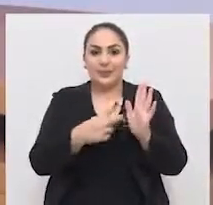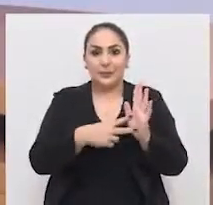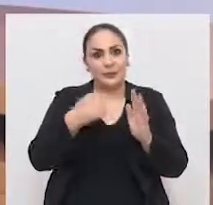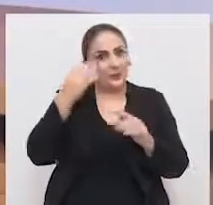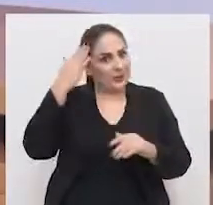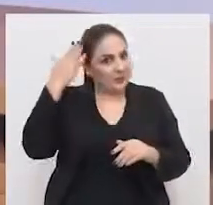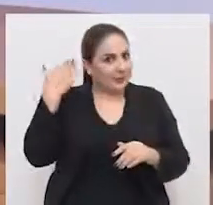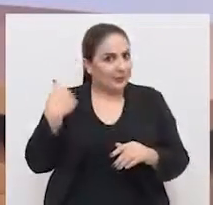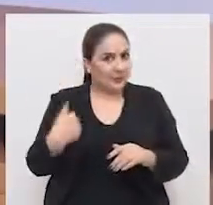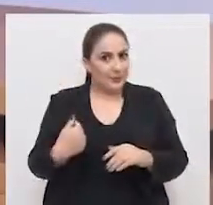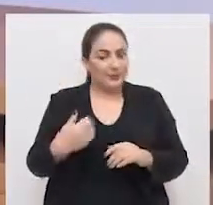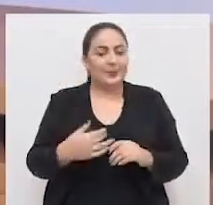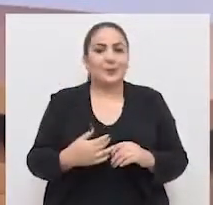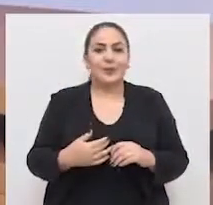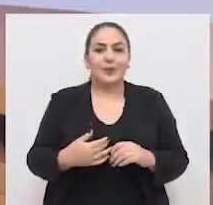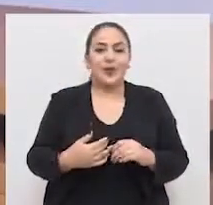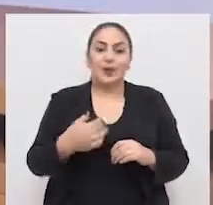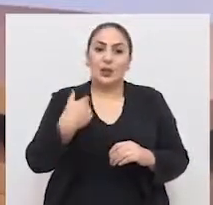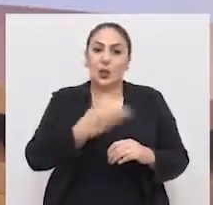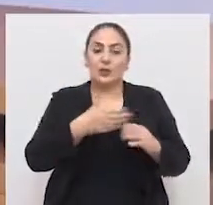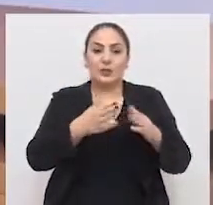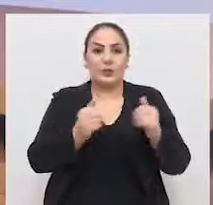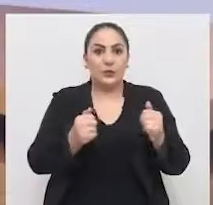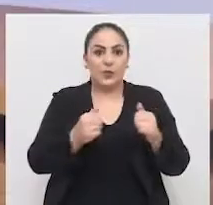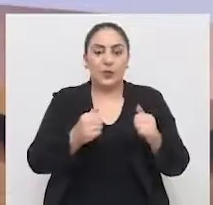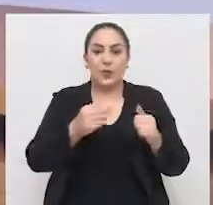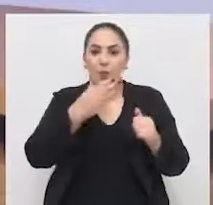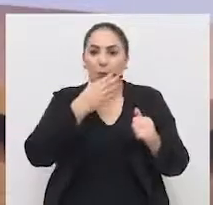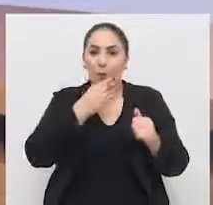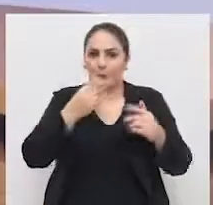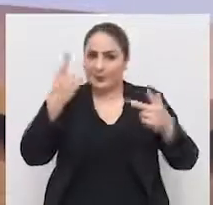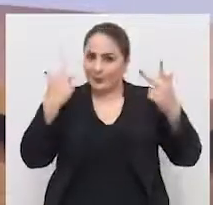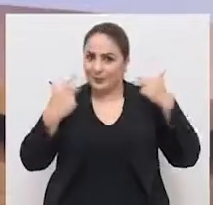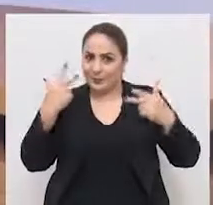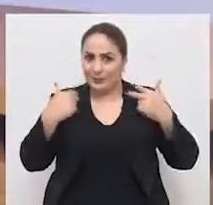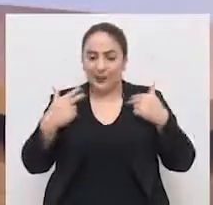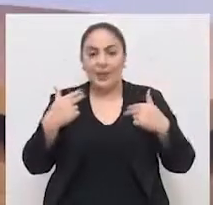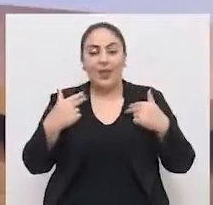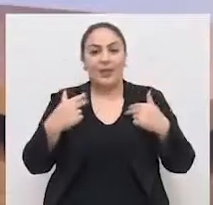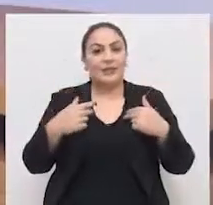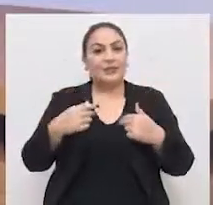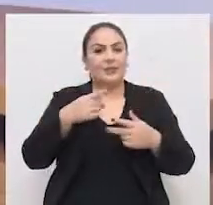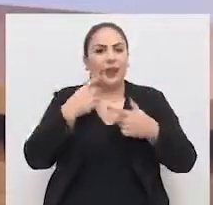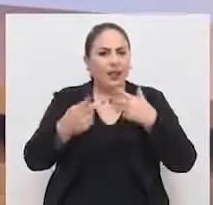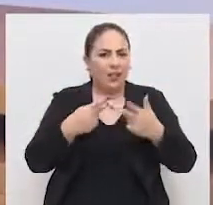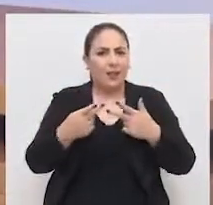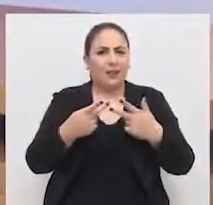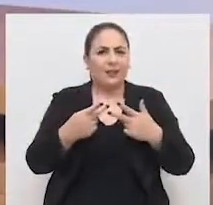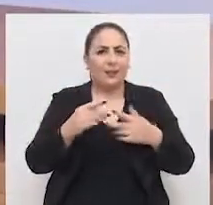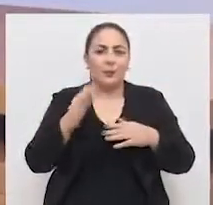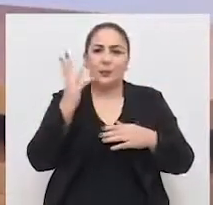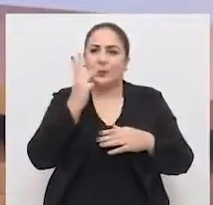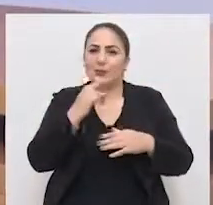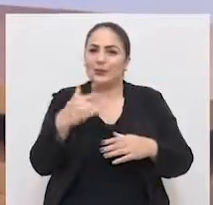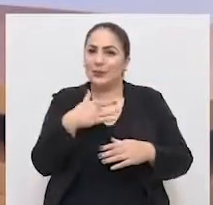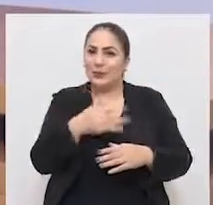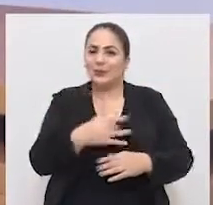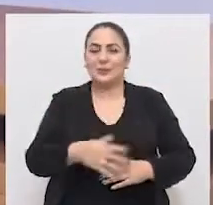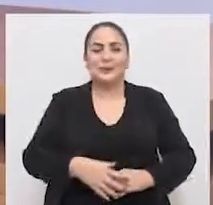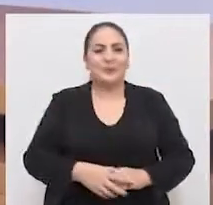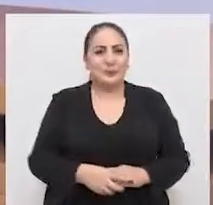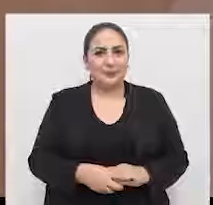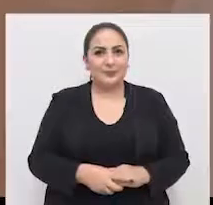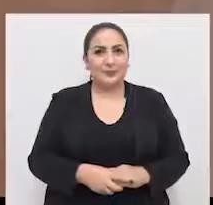para o seu cabelo? Nós pedimos para um cabeleireiro trazer dicas que vão deixar os fios mais bonitos e